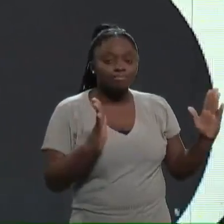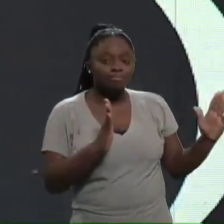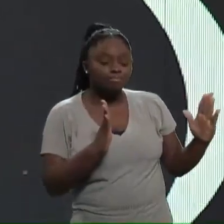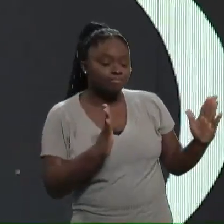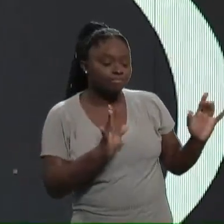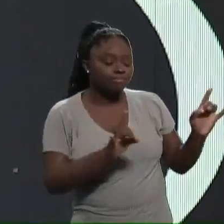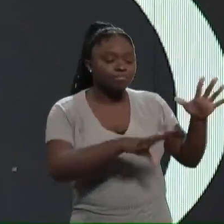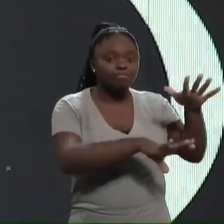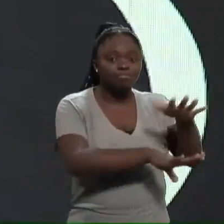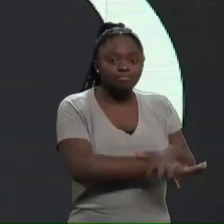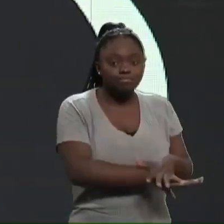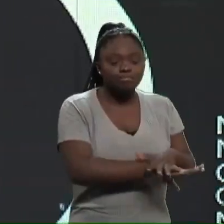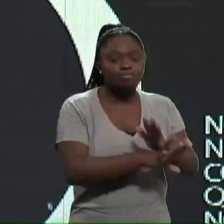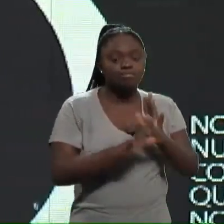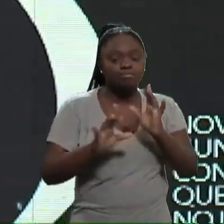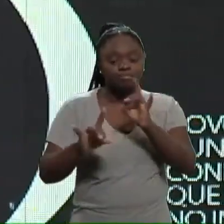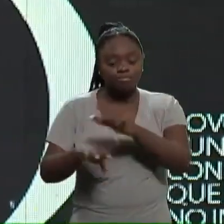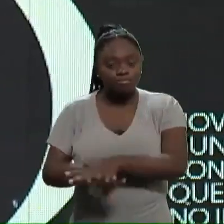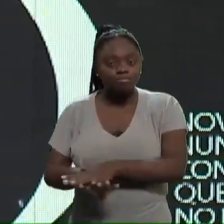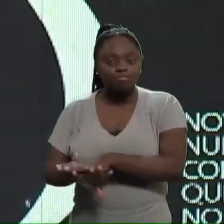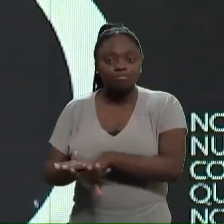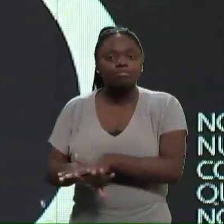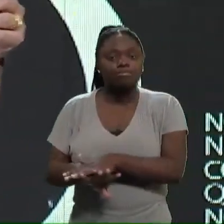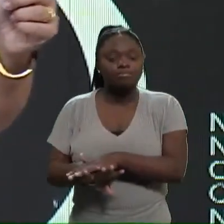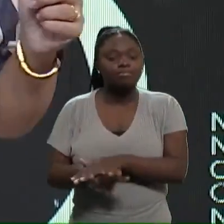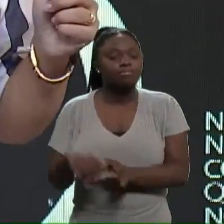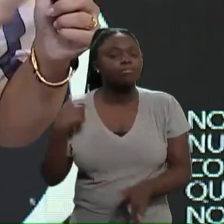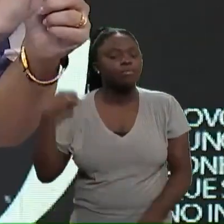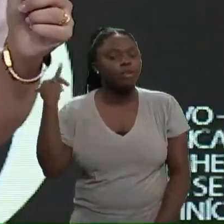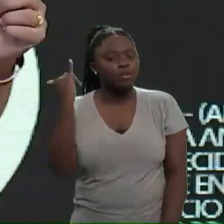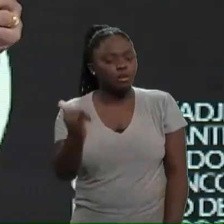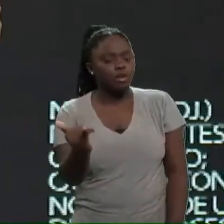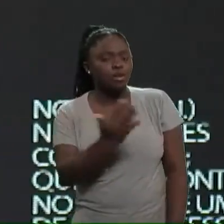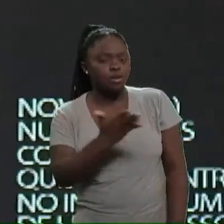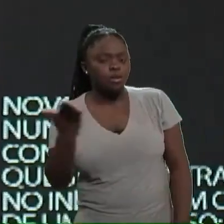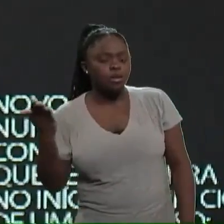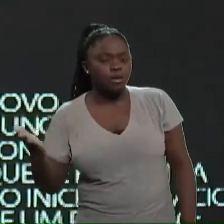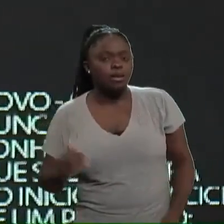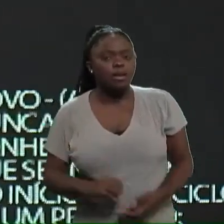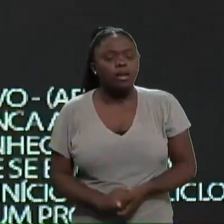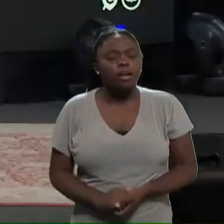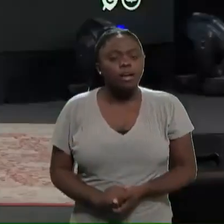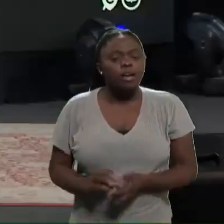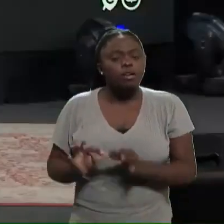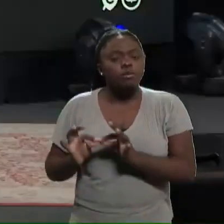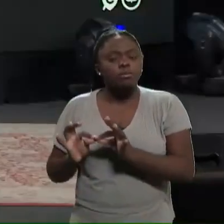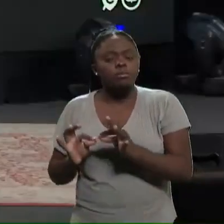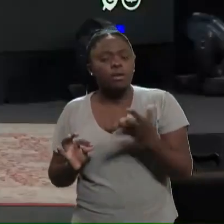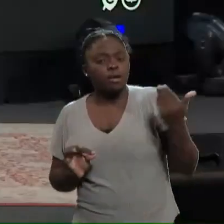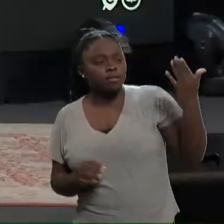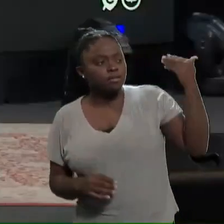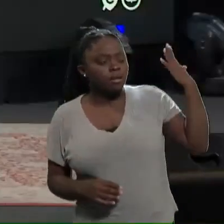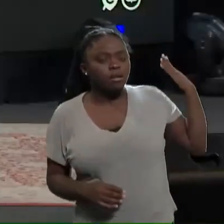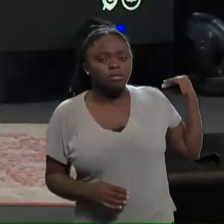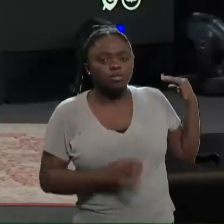Conclua os ciclos. Deixa eu te falar uma palavra: não estenda o prazo do